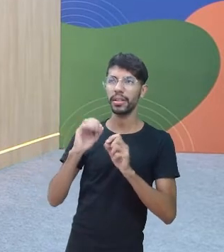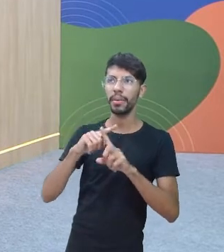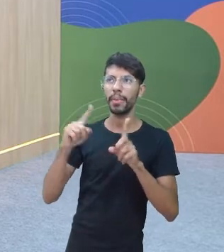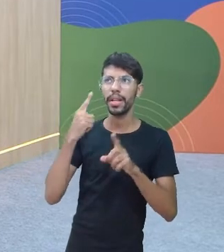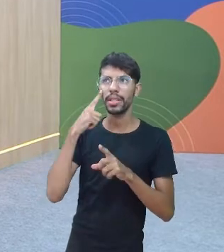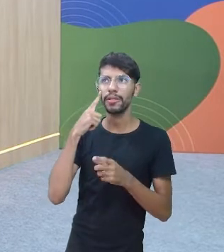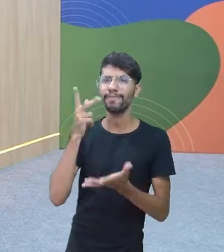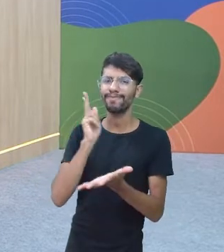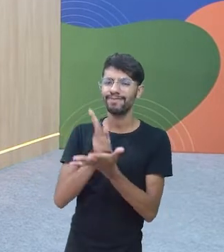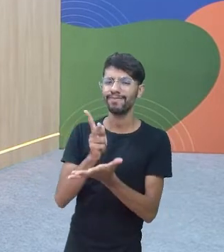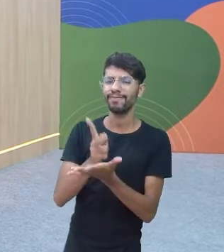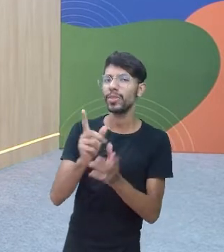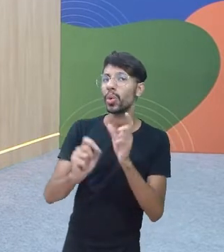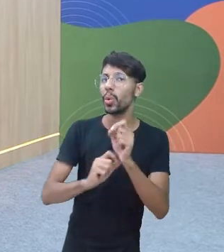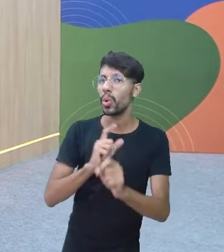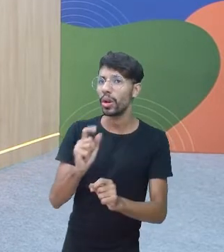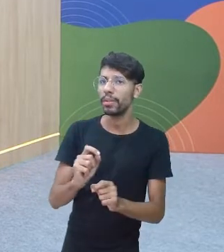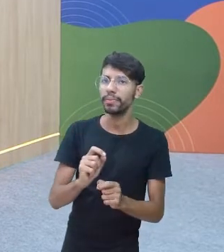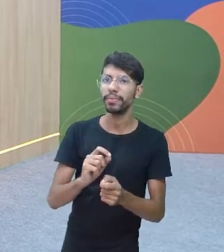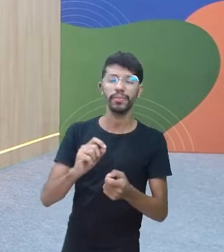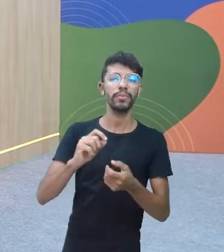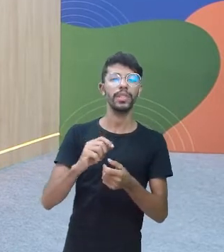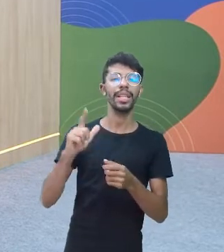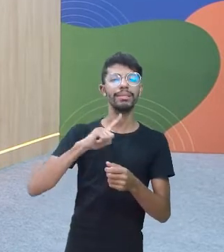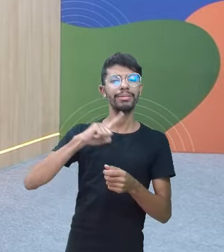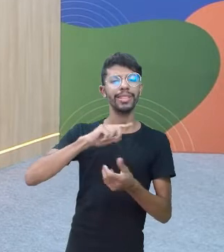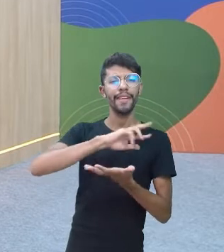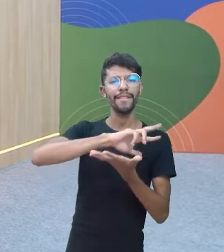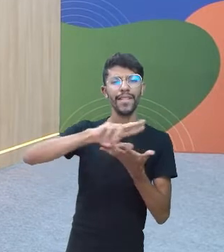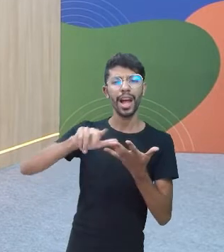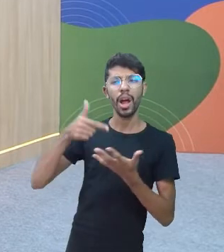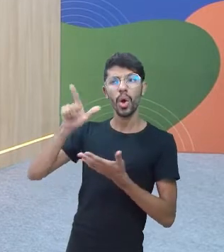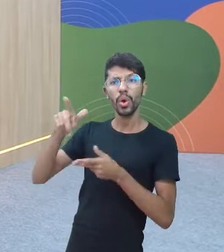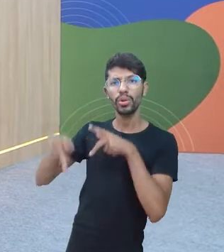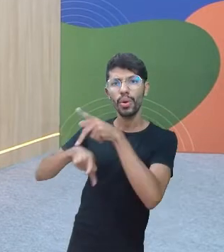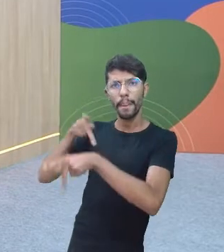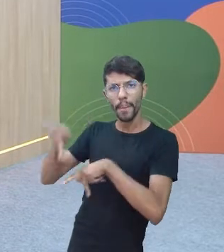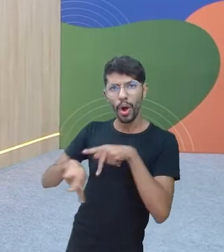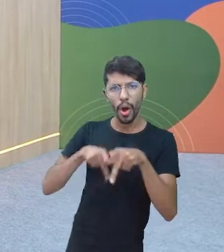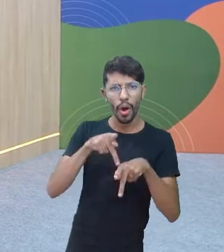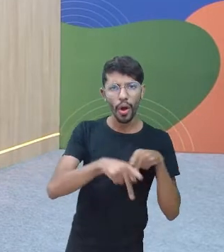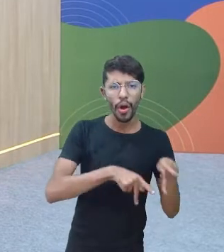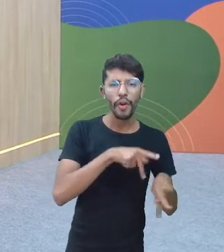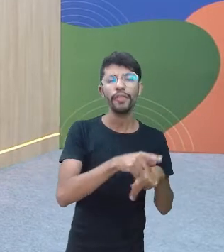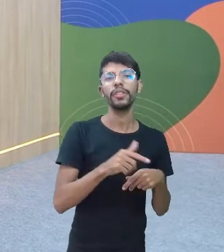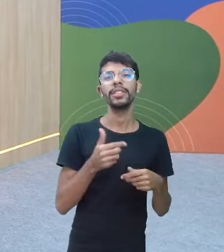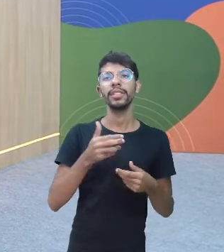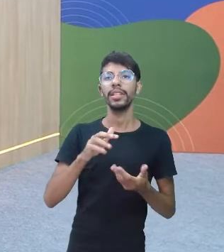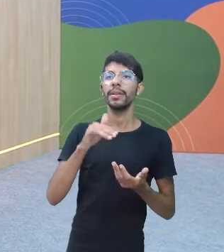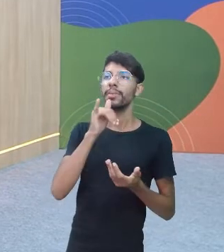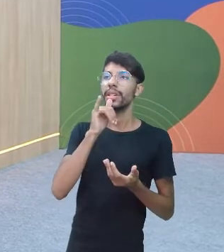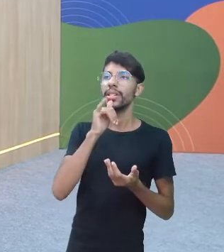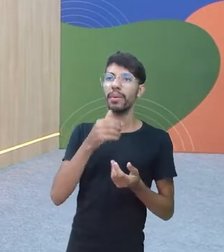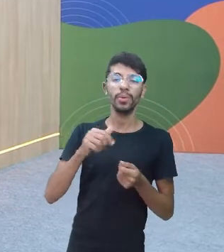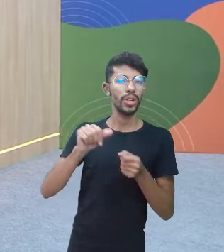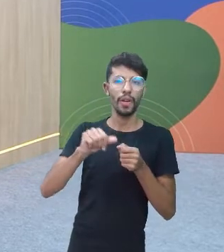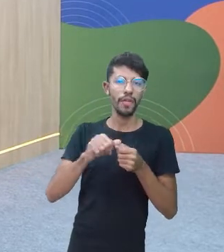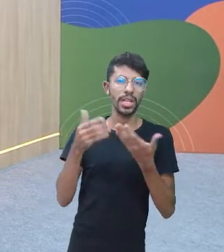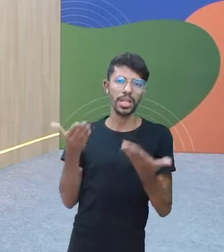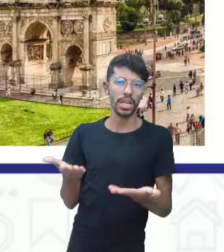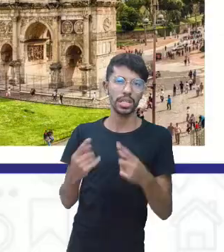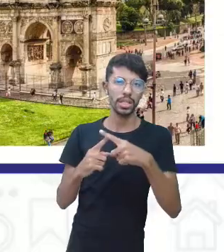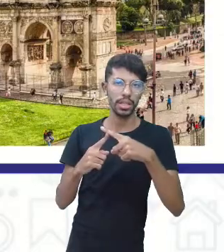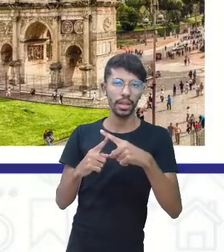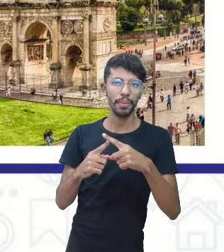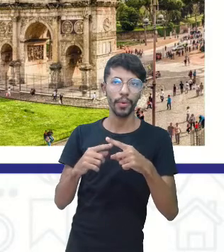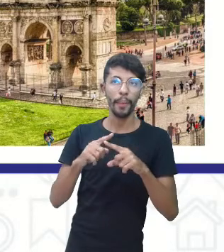assim, nós temos muitos outros povos que não praticavam esse tipo de espetáculo mas eram considerados bárbaros pelos romanos. Então, por